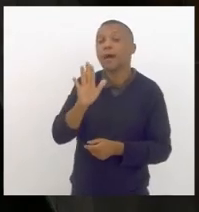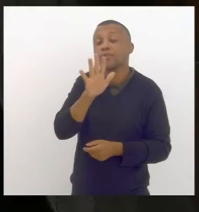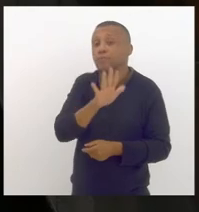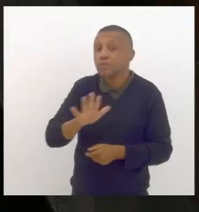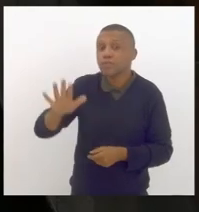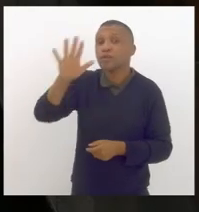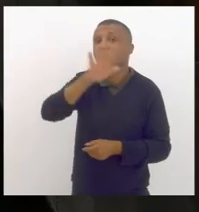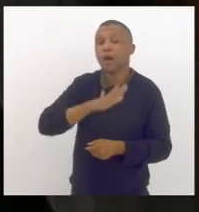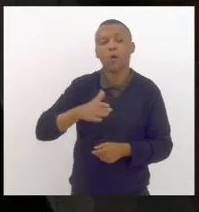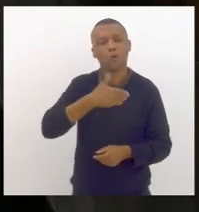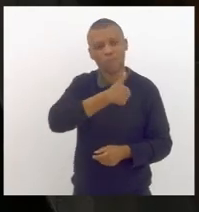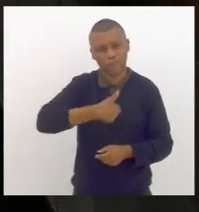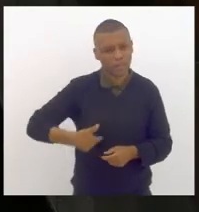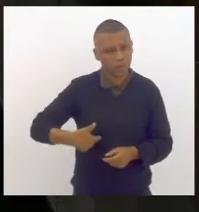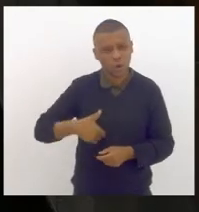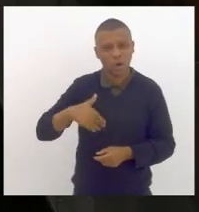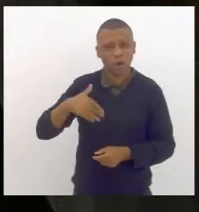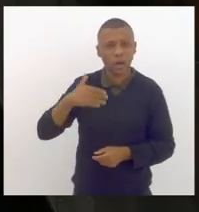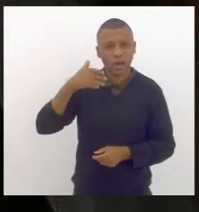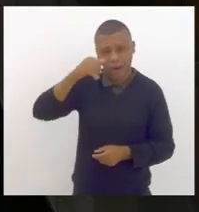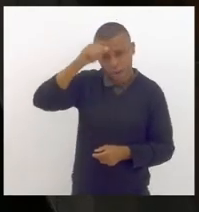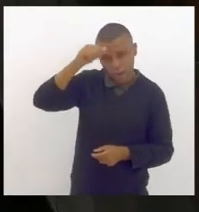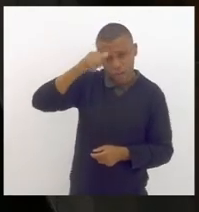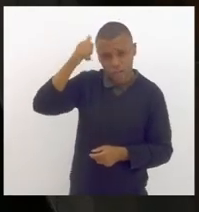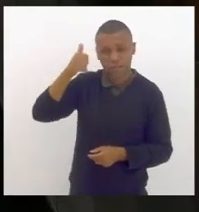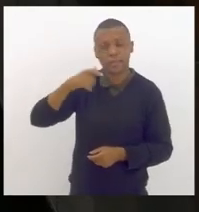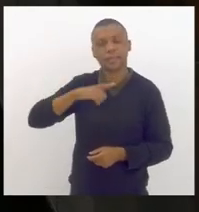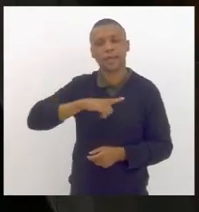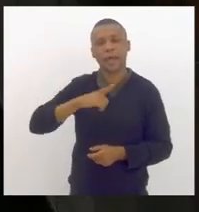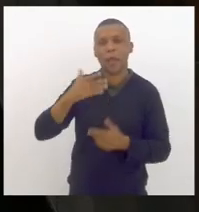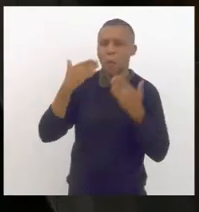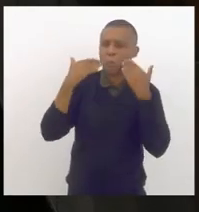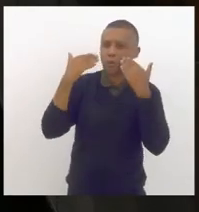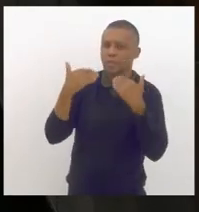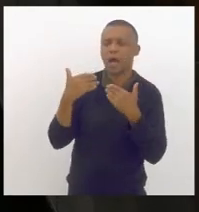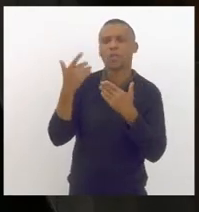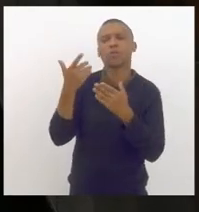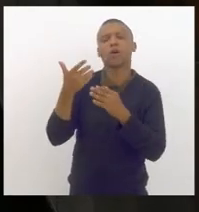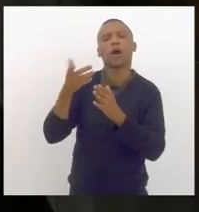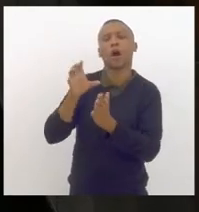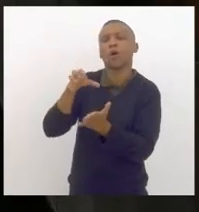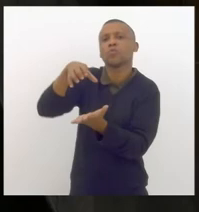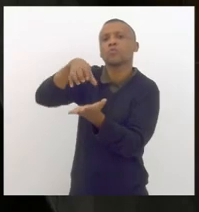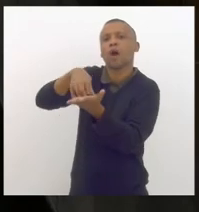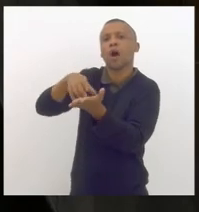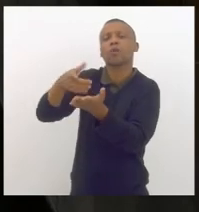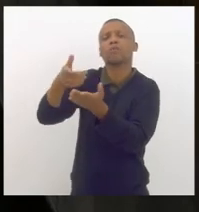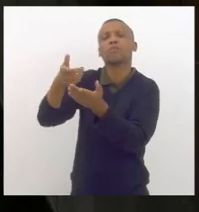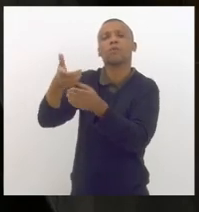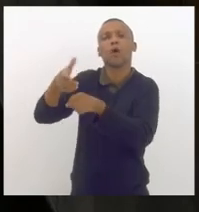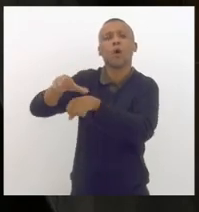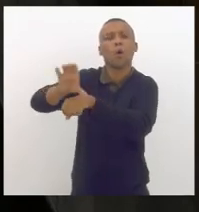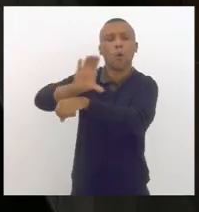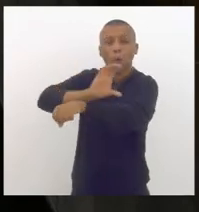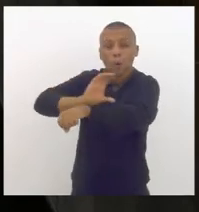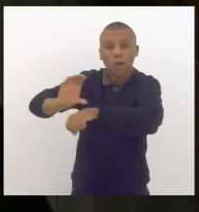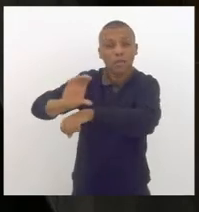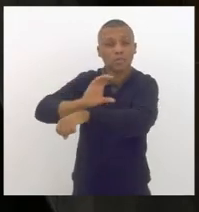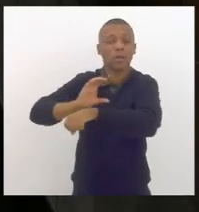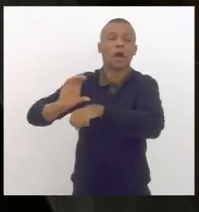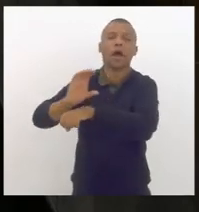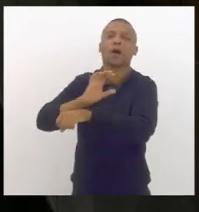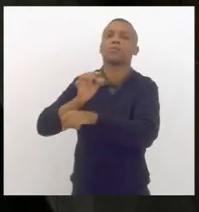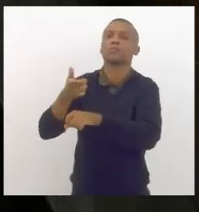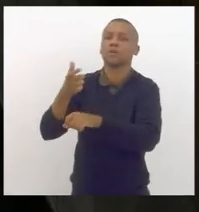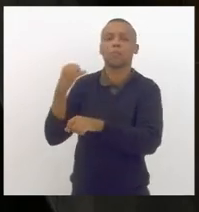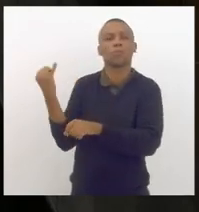Castro tem demonstrado profundo desapreço aos órgãos colegiados, que são muito importantes na fixação das diretrizes de